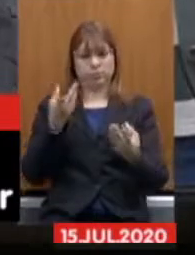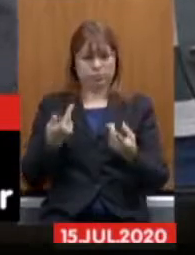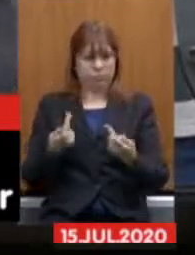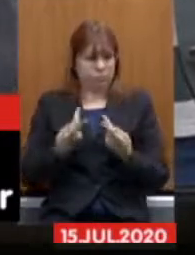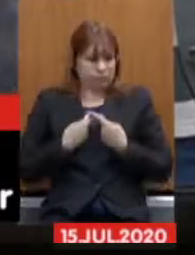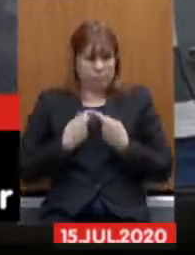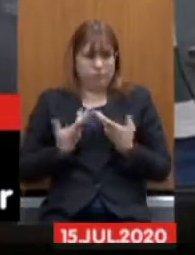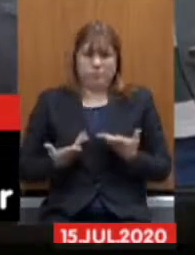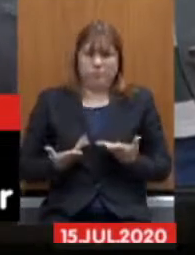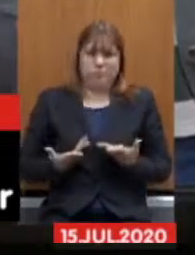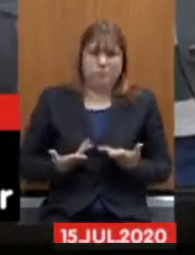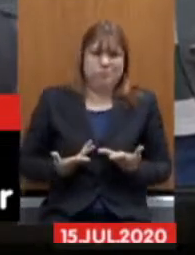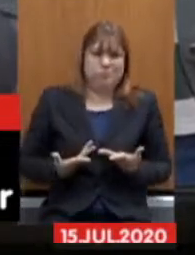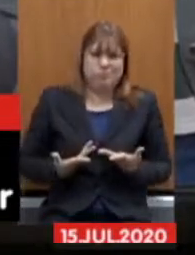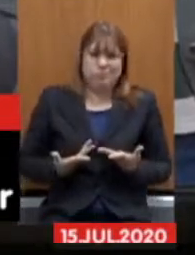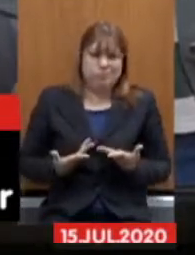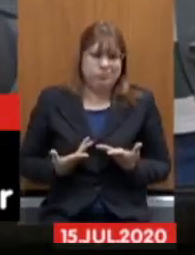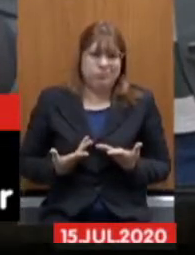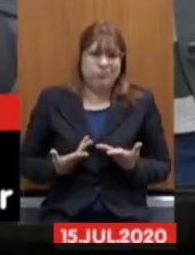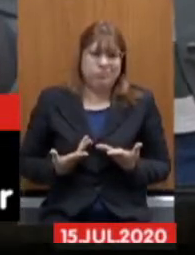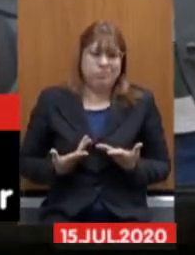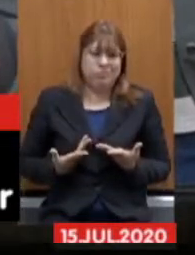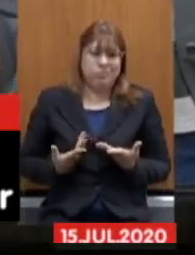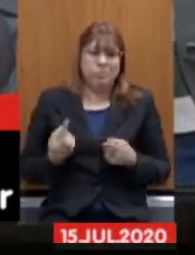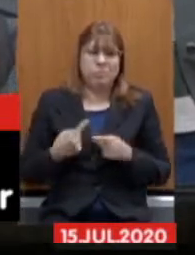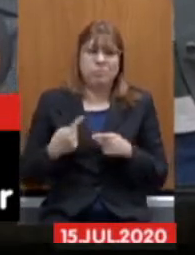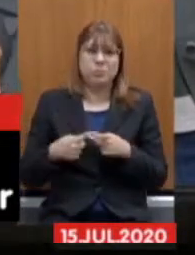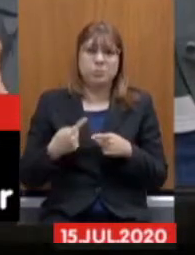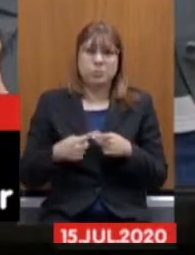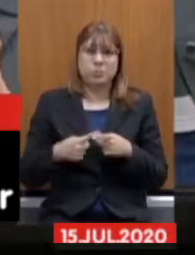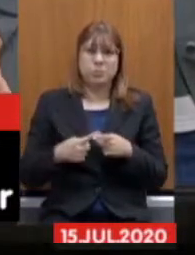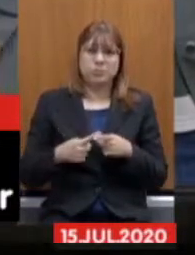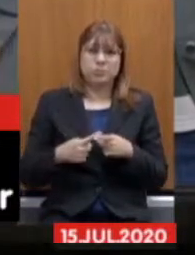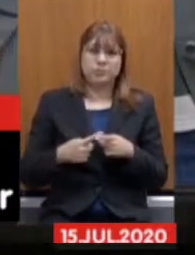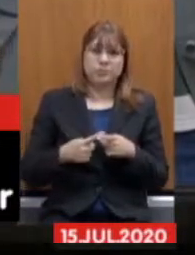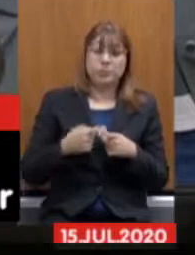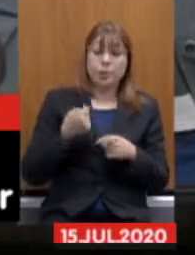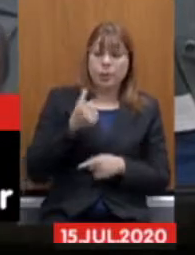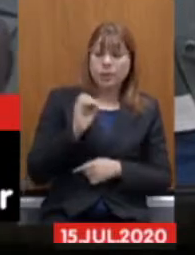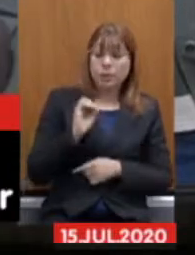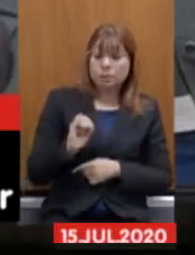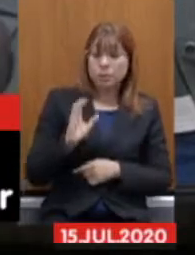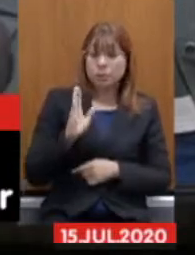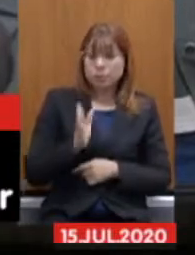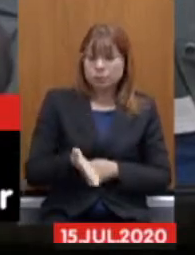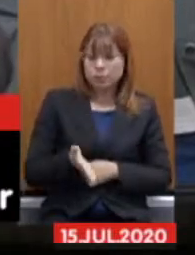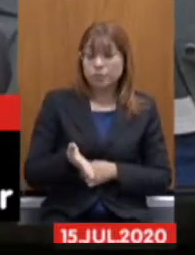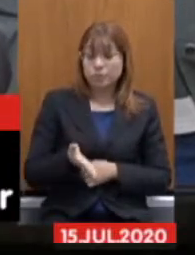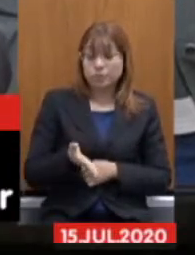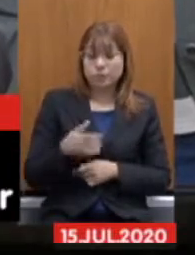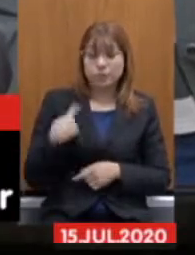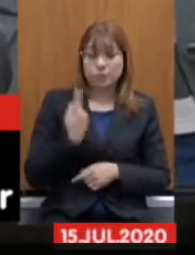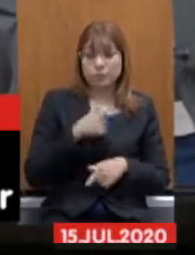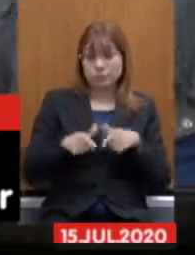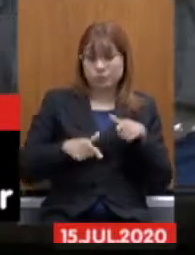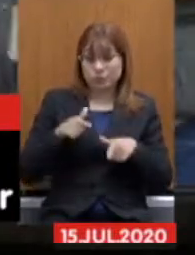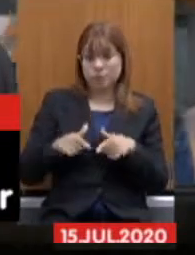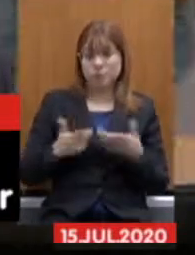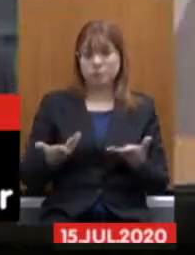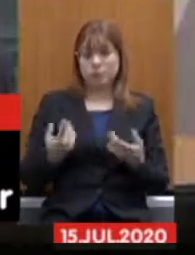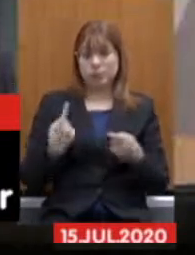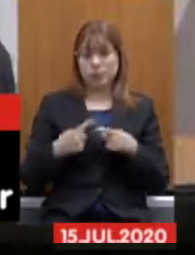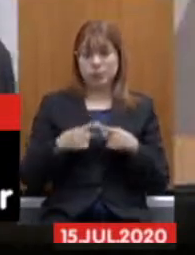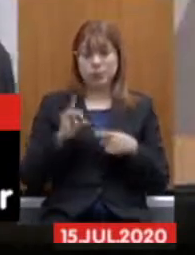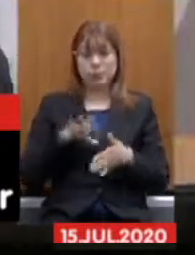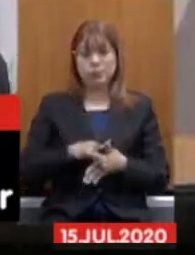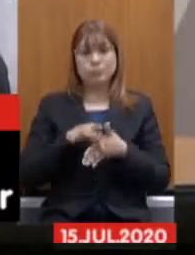por não ter por ter se por ter reduzido a quase zero nossas atribuições pois